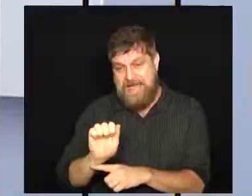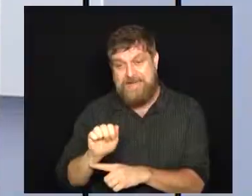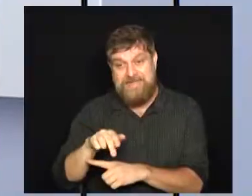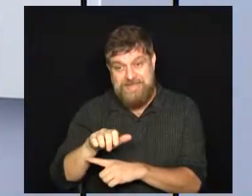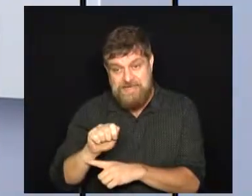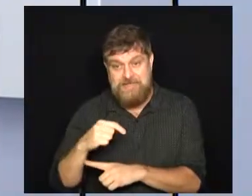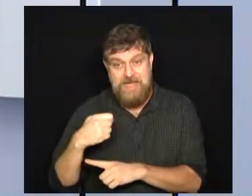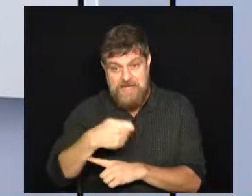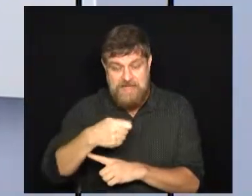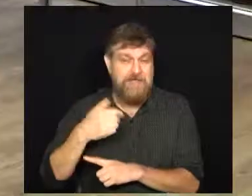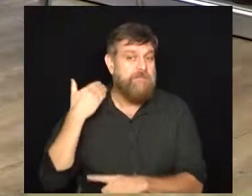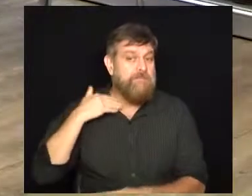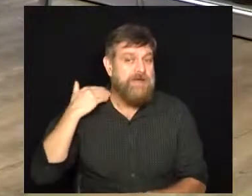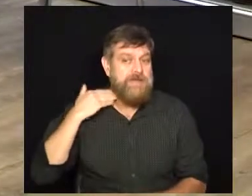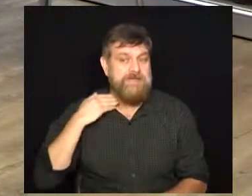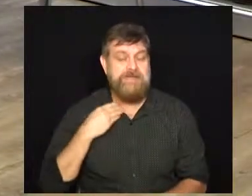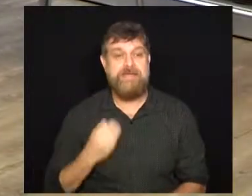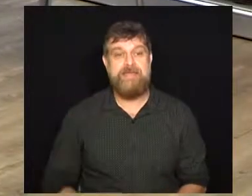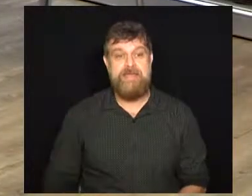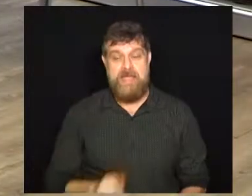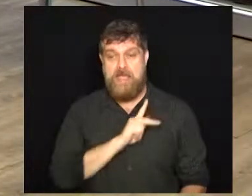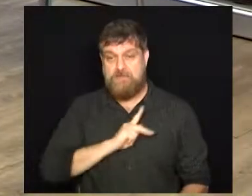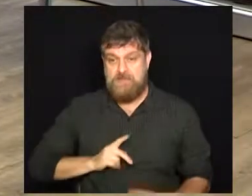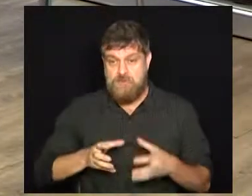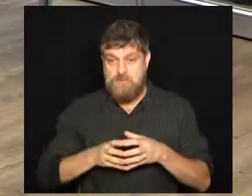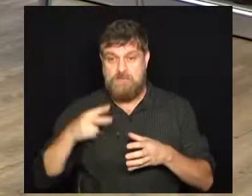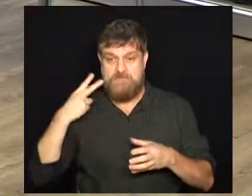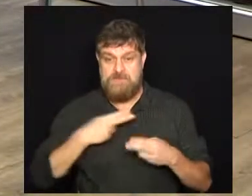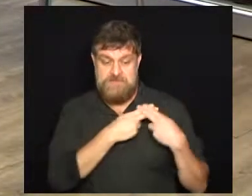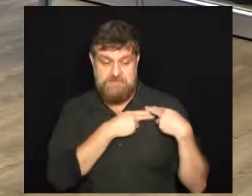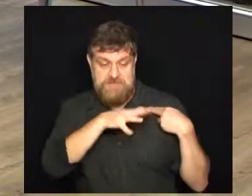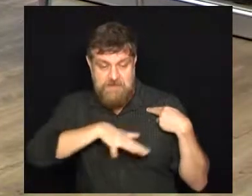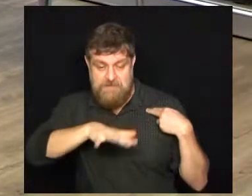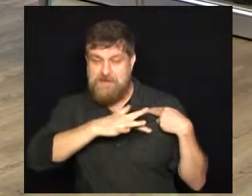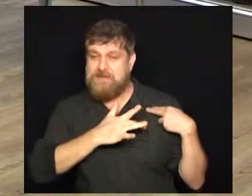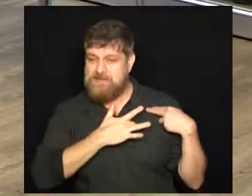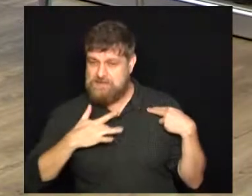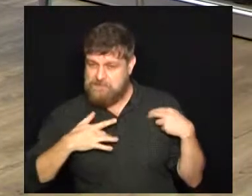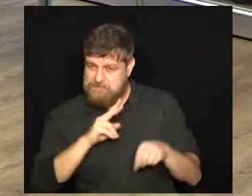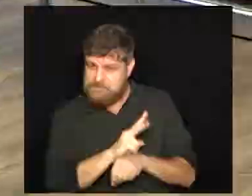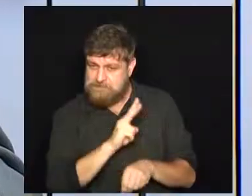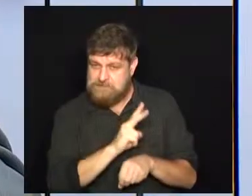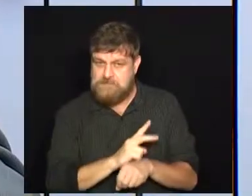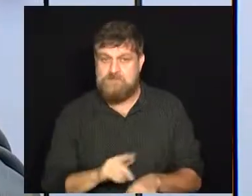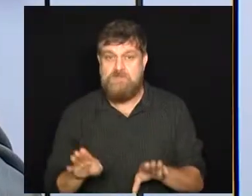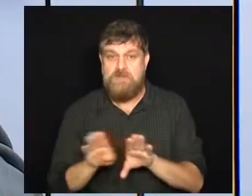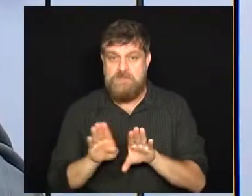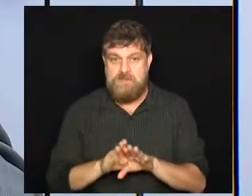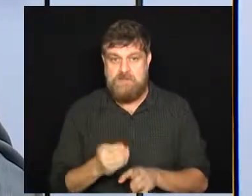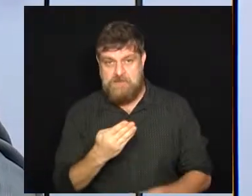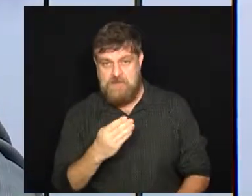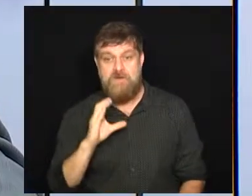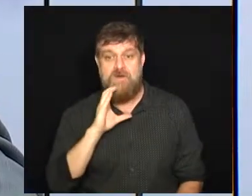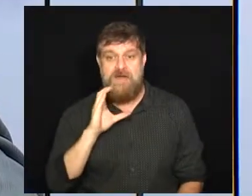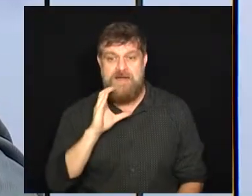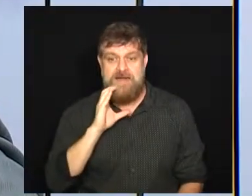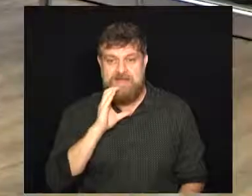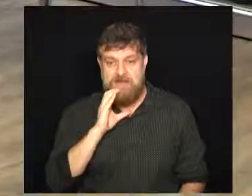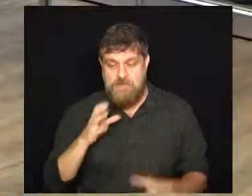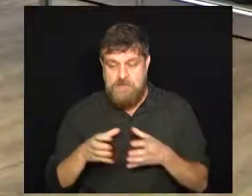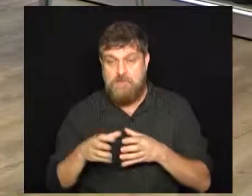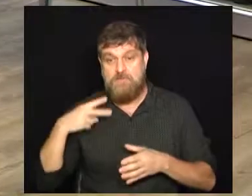Mulher, o vereador Carlão do PT, que é presidente da Comissão de Defesa dos Direitos Humanos e